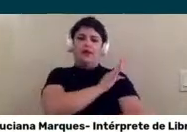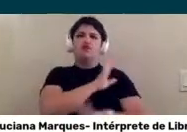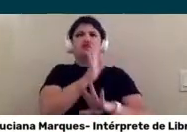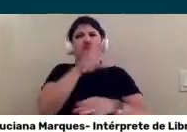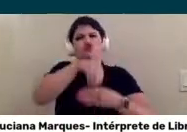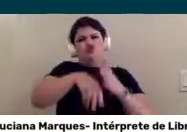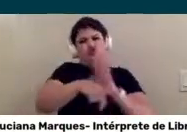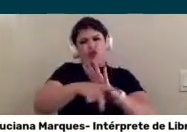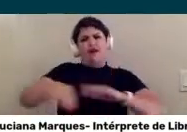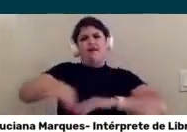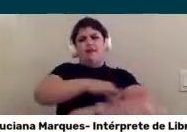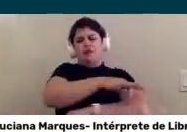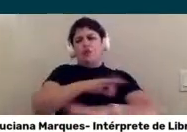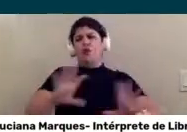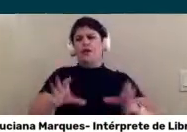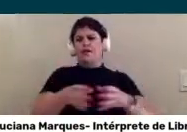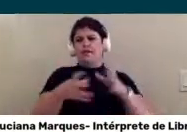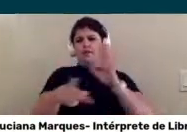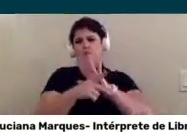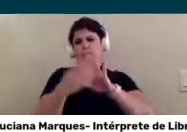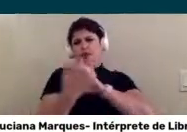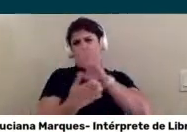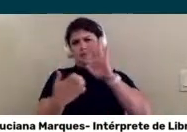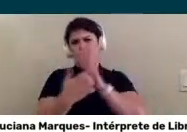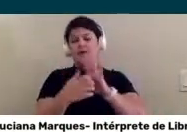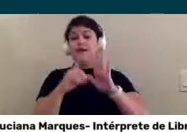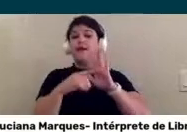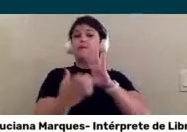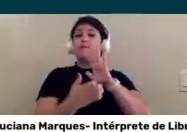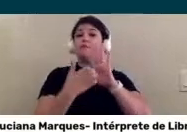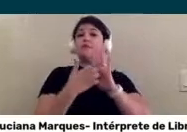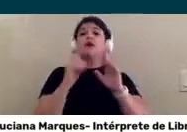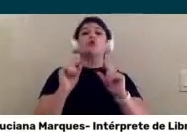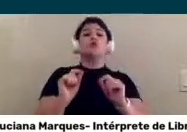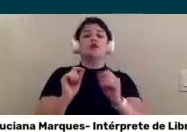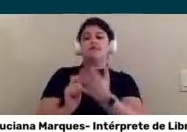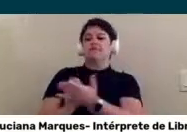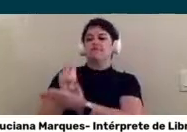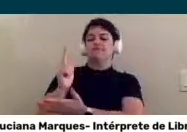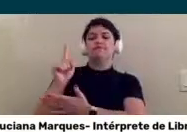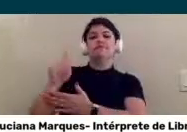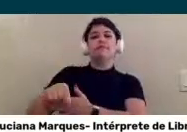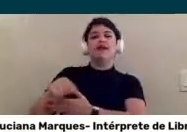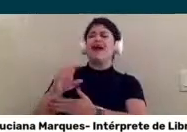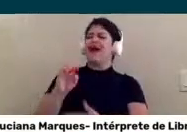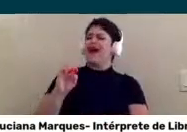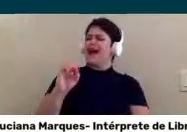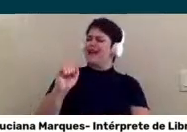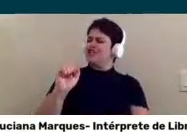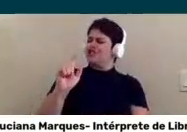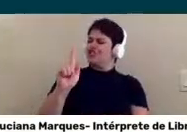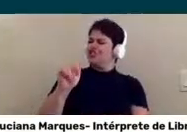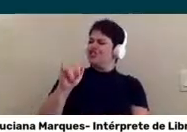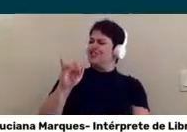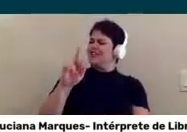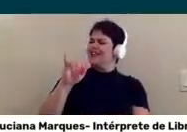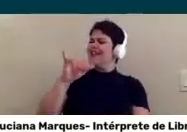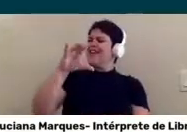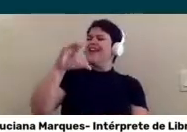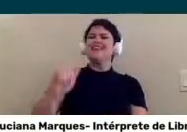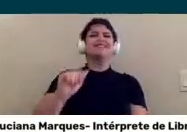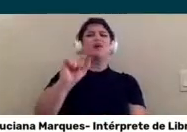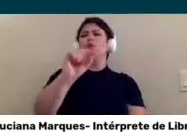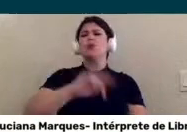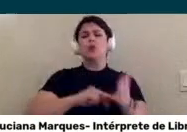arquitetura corporativa de uma empresa de adquirência. Que danada é adquirência, né? É a intermediação de